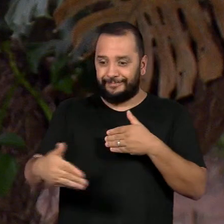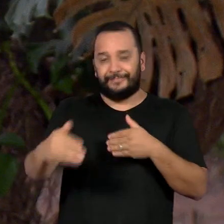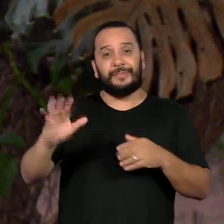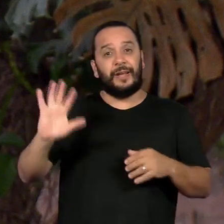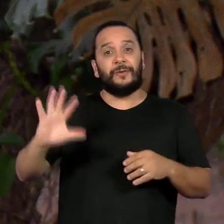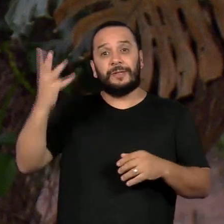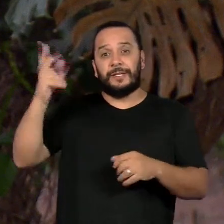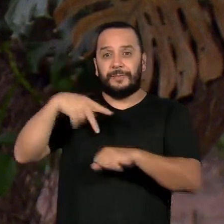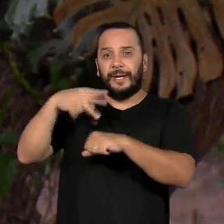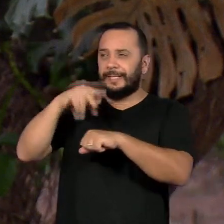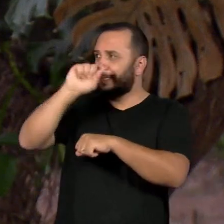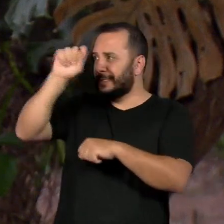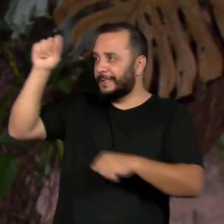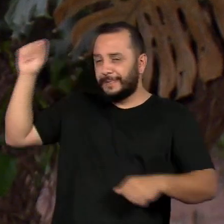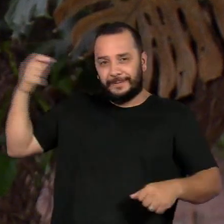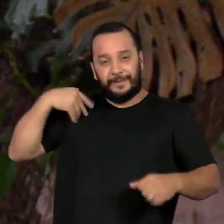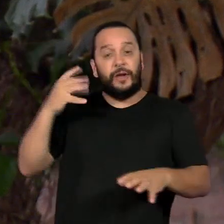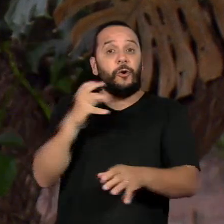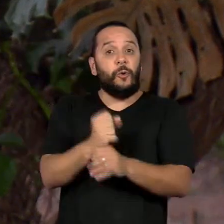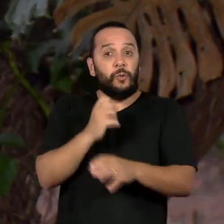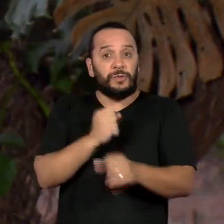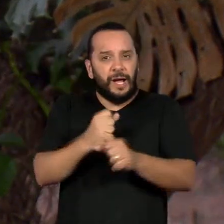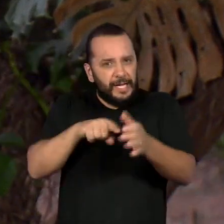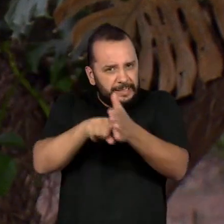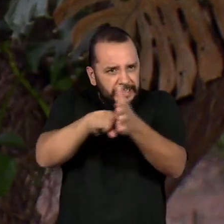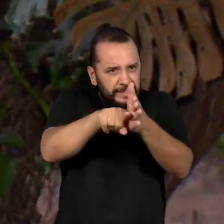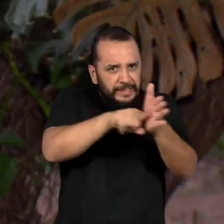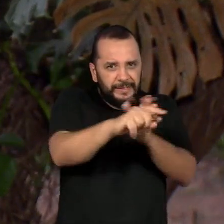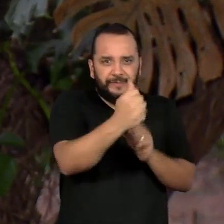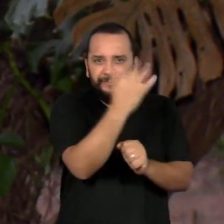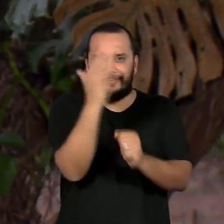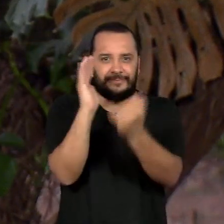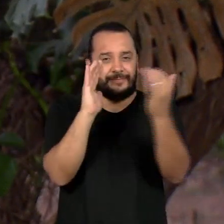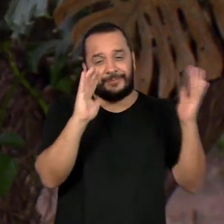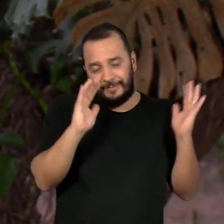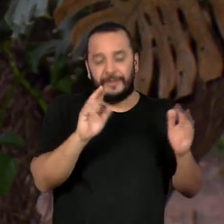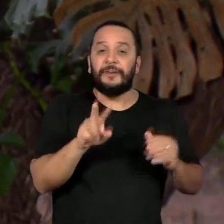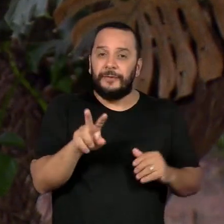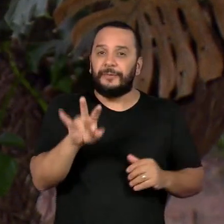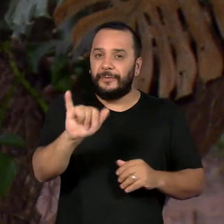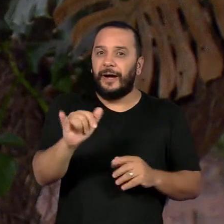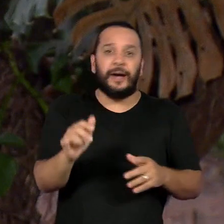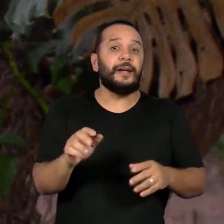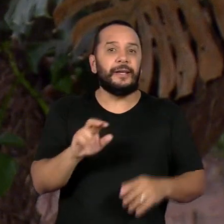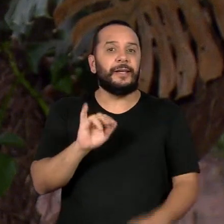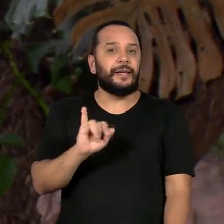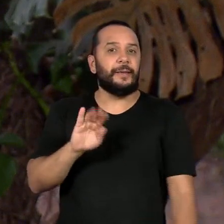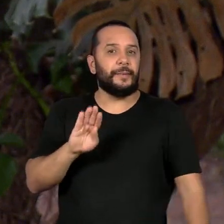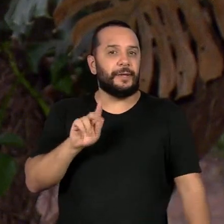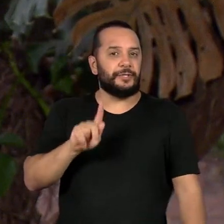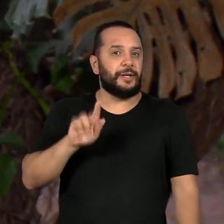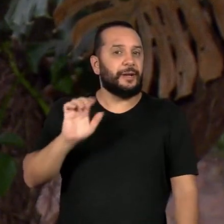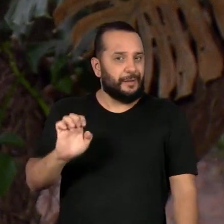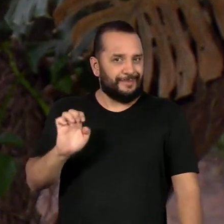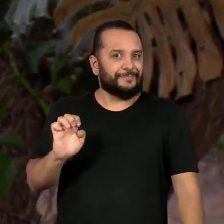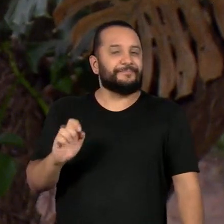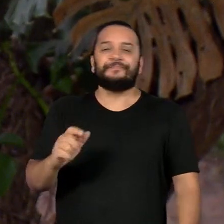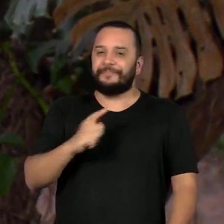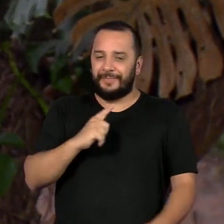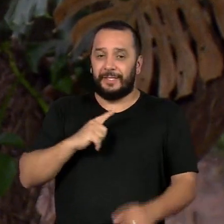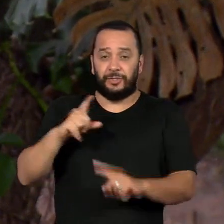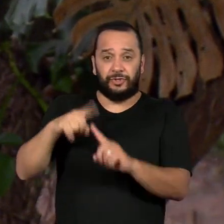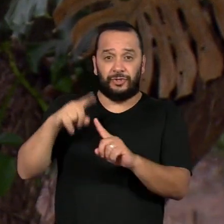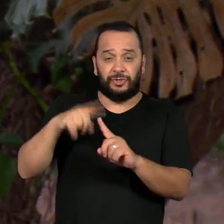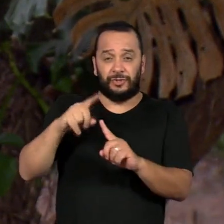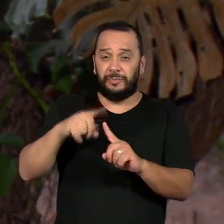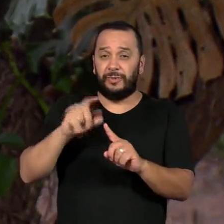vários países, a contabilidade ambiental entrará nos cálculos apresentados pelo IBGE. A lista de espécies